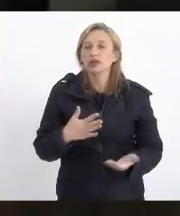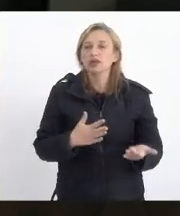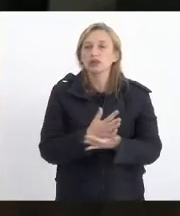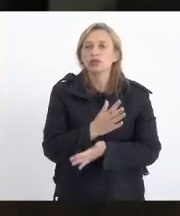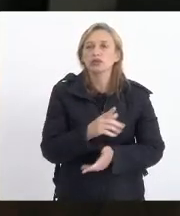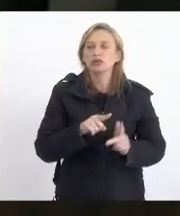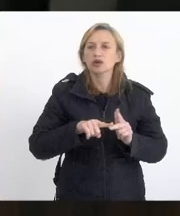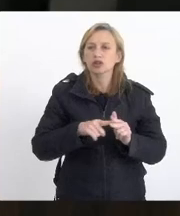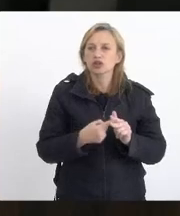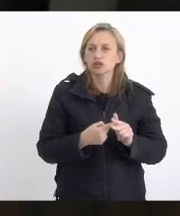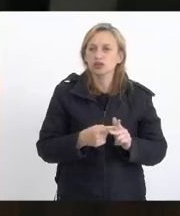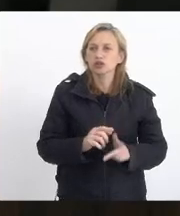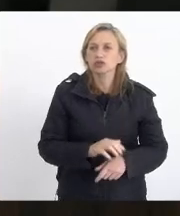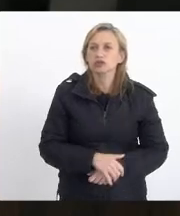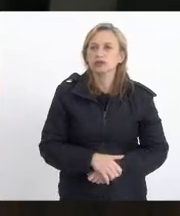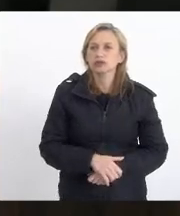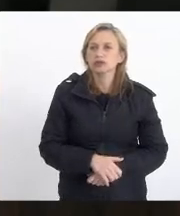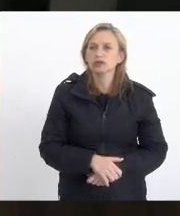o reajuste,